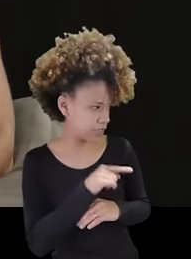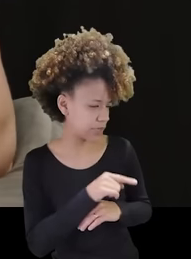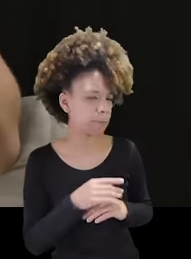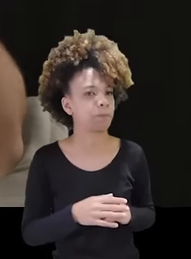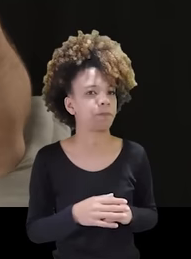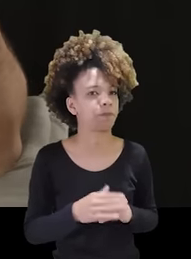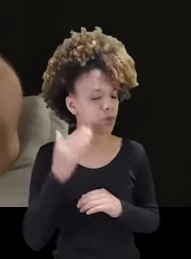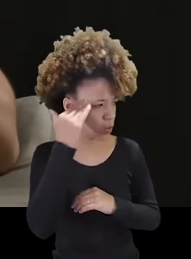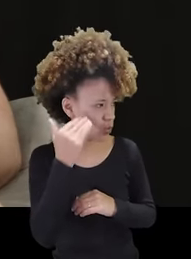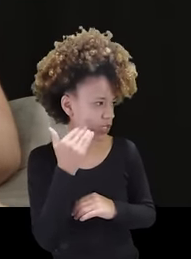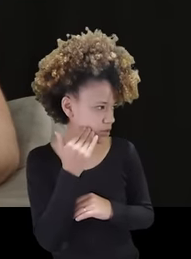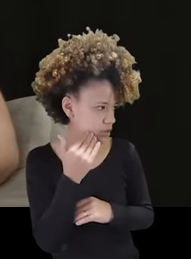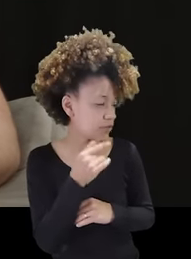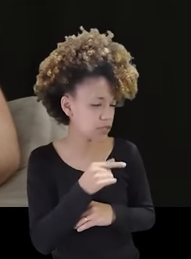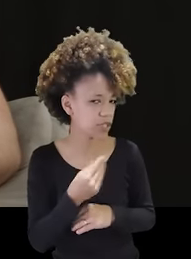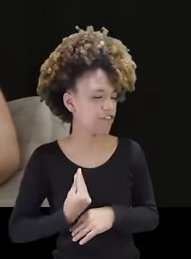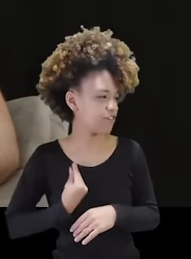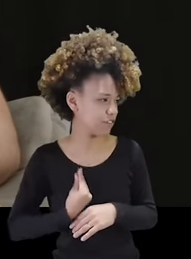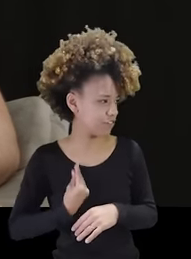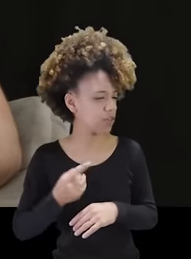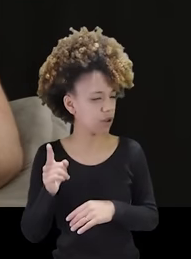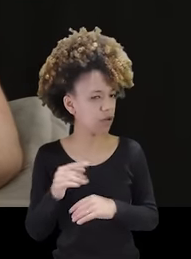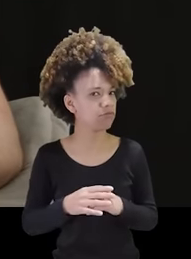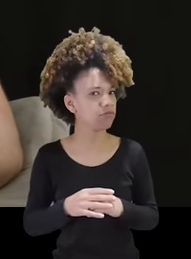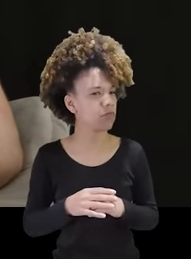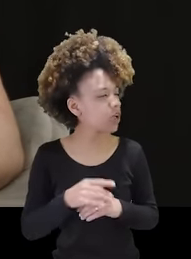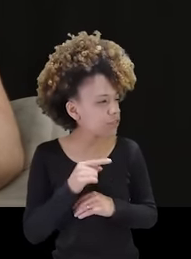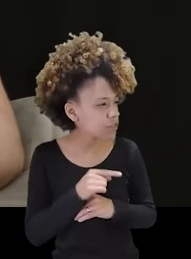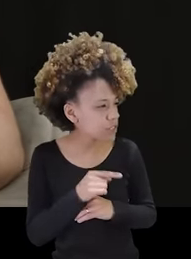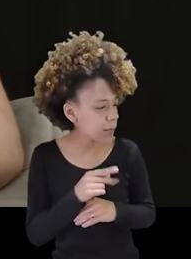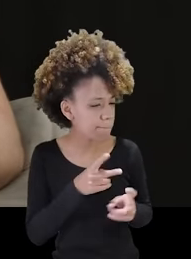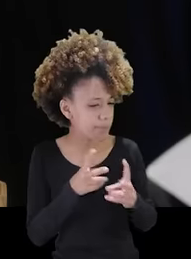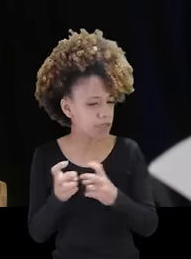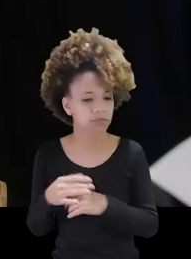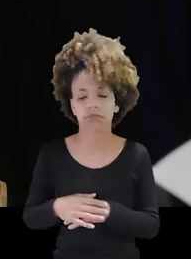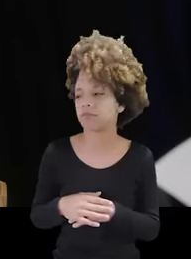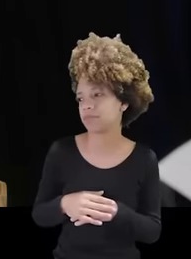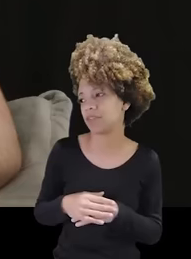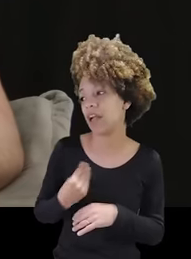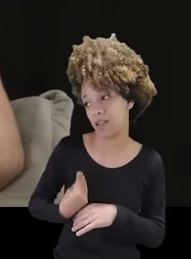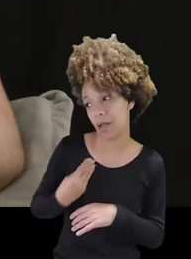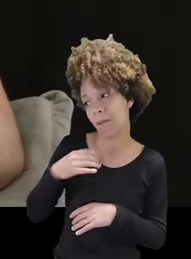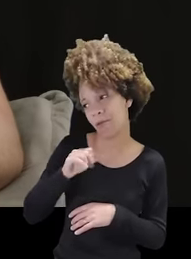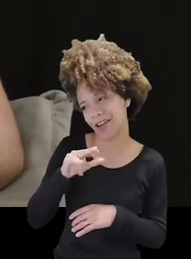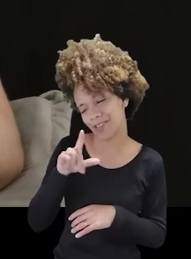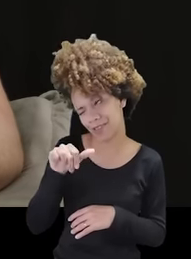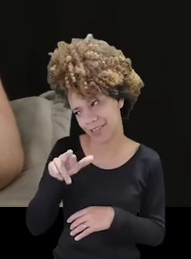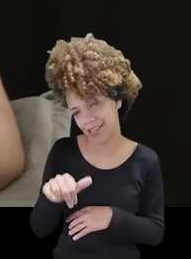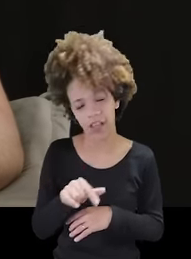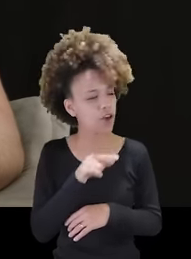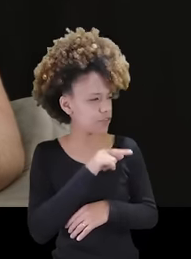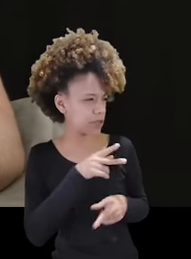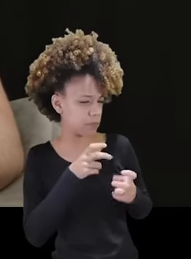digamos coreana assim você estava vivendo lá você você percebeu moradora assim você percebeu